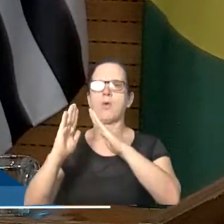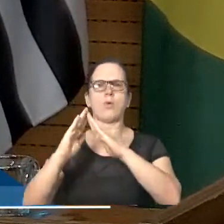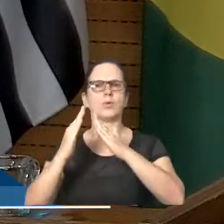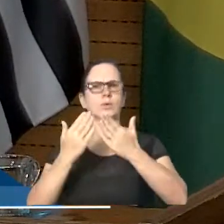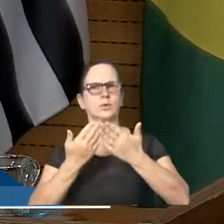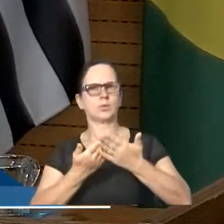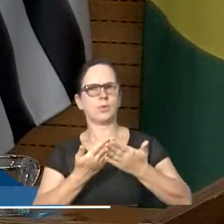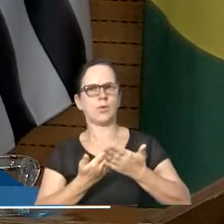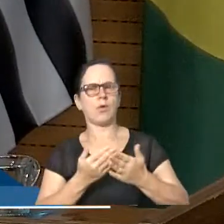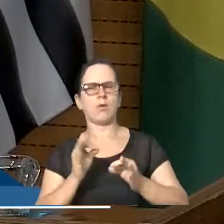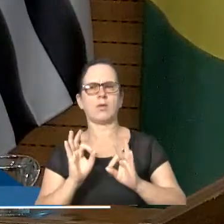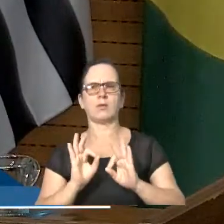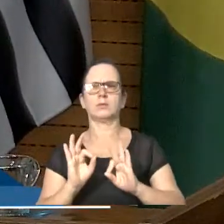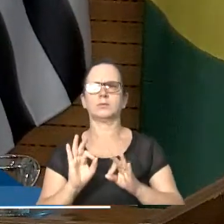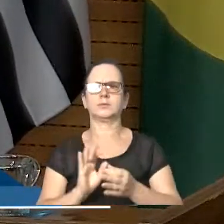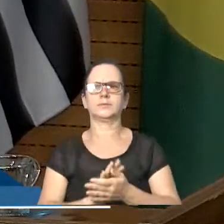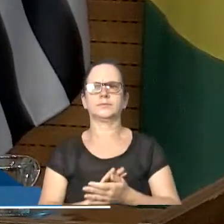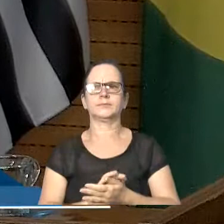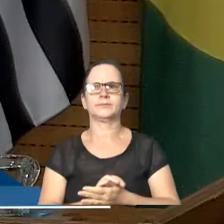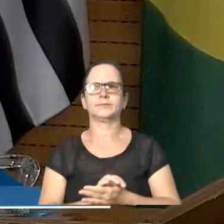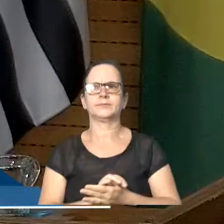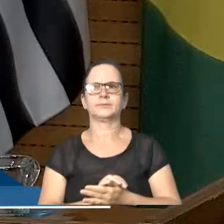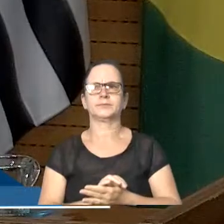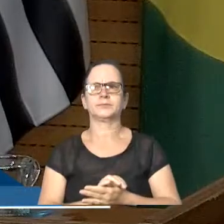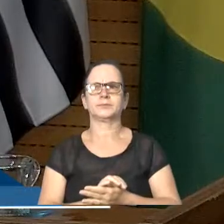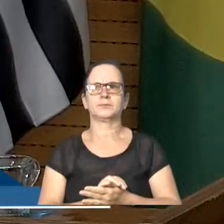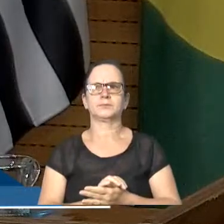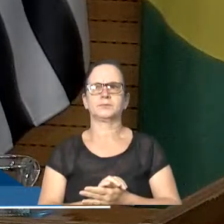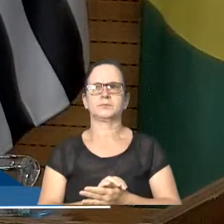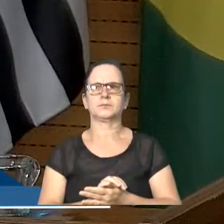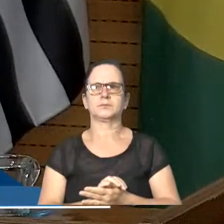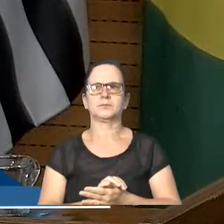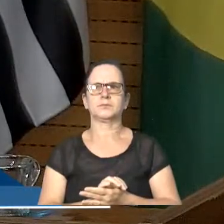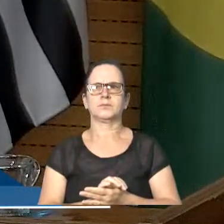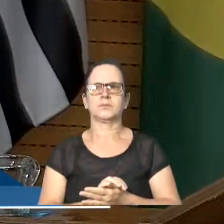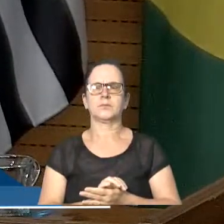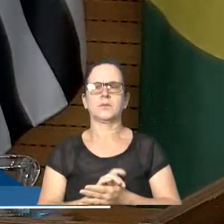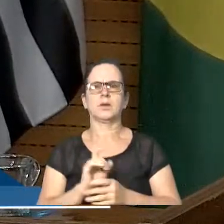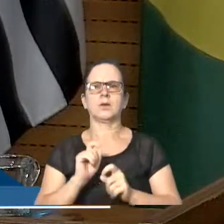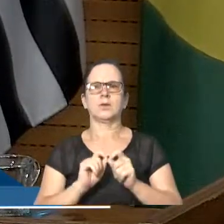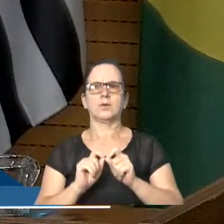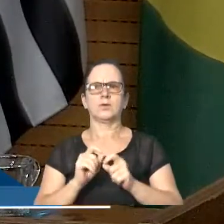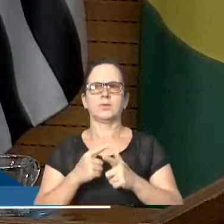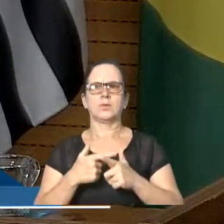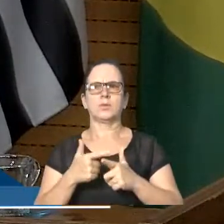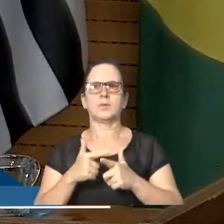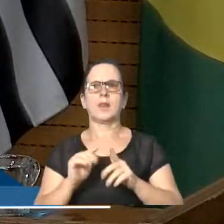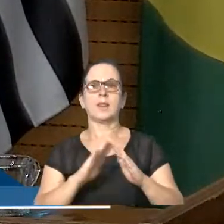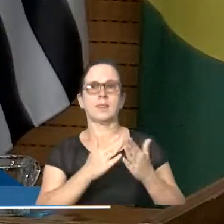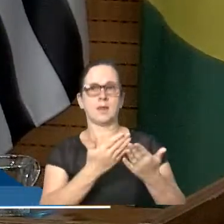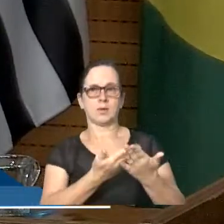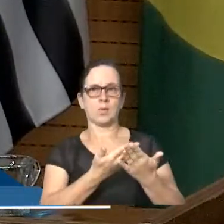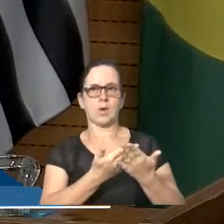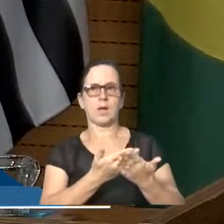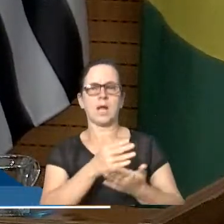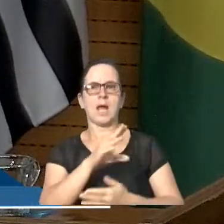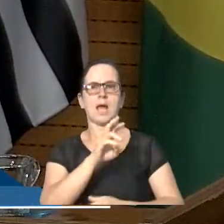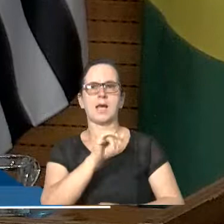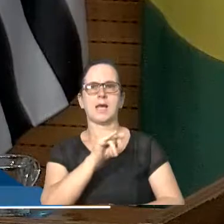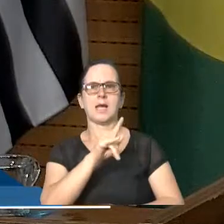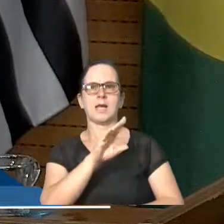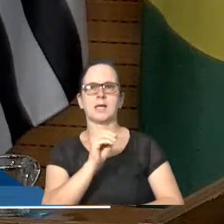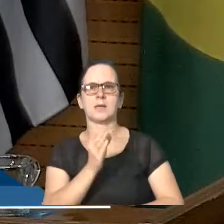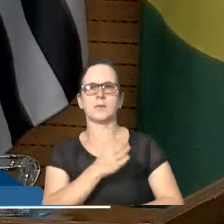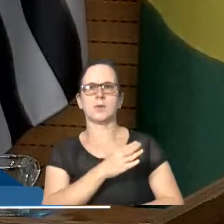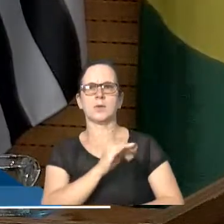sendo feita lá. Mais uma vez, com aquela questão da Escola Espírito Santo, que acabaram levando os alunos,